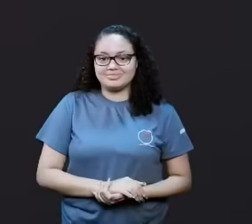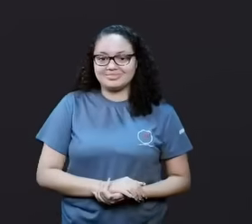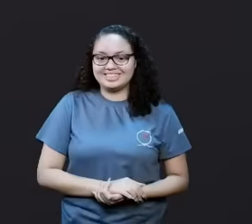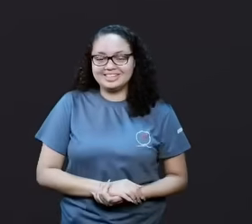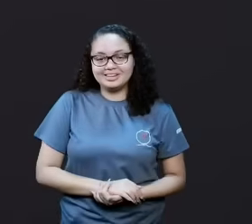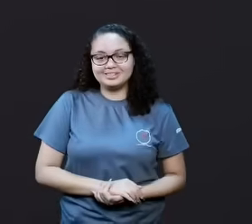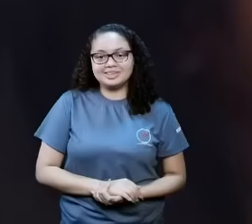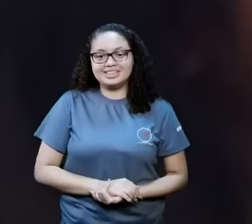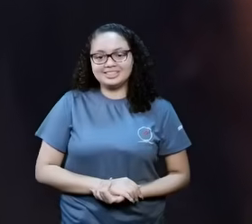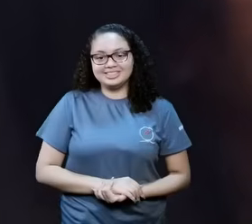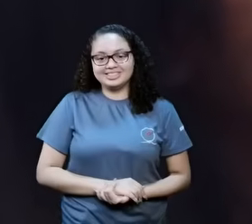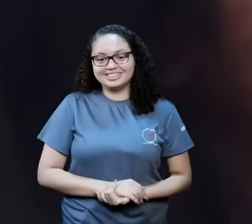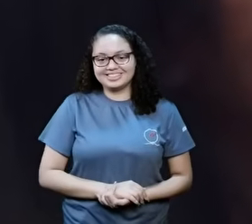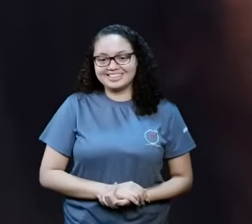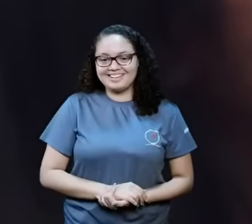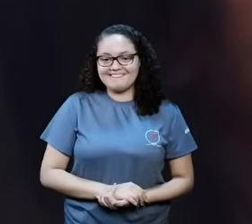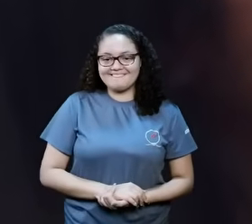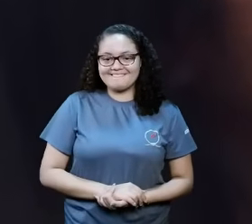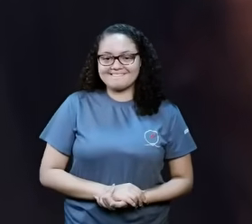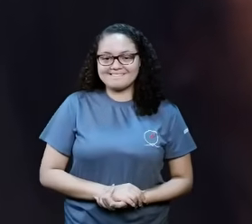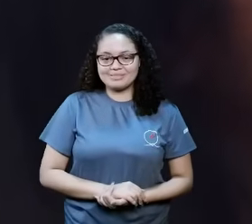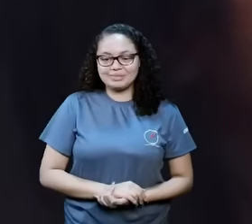desculpa. Ô, bicho.